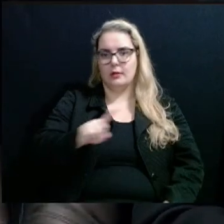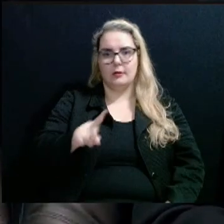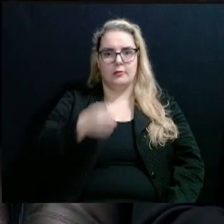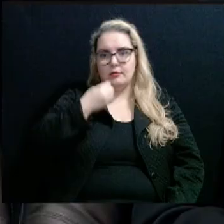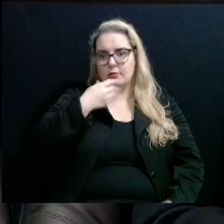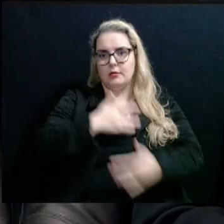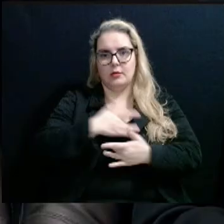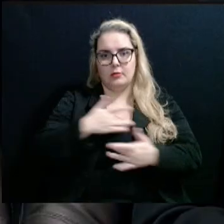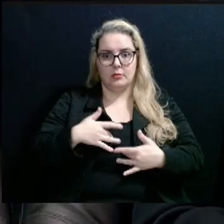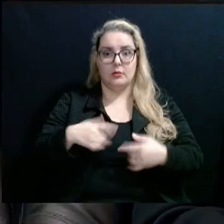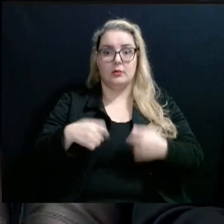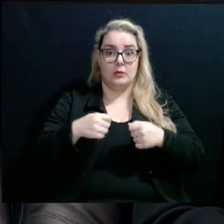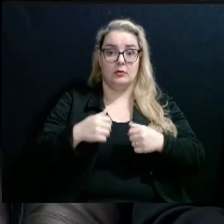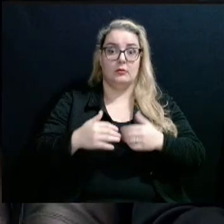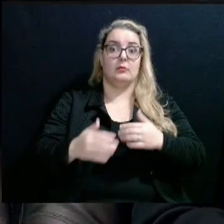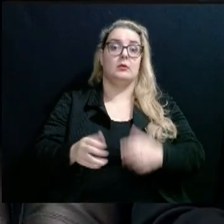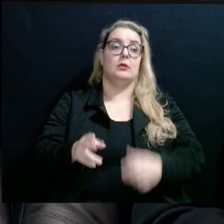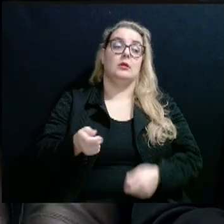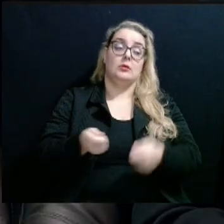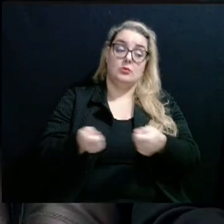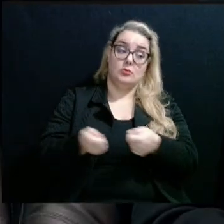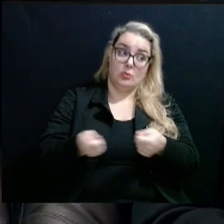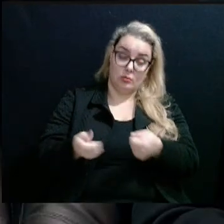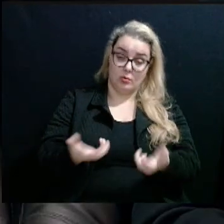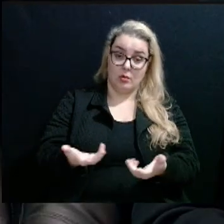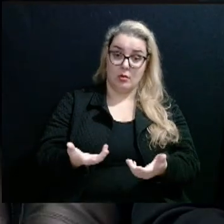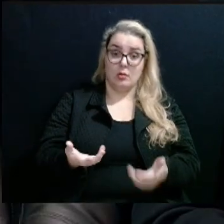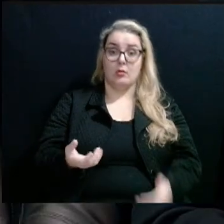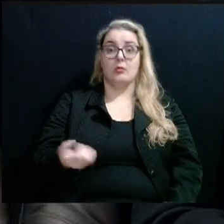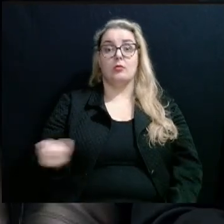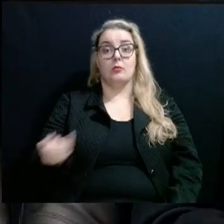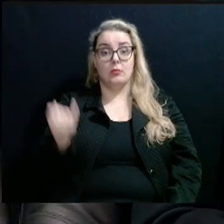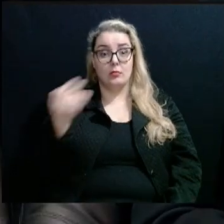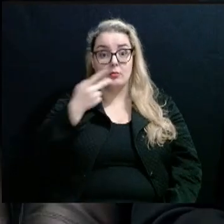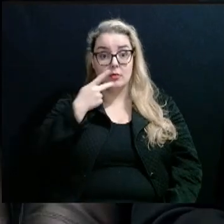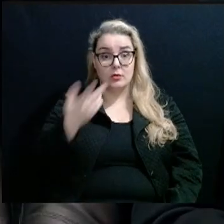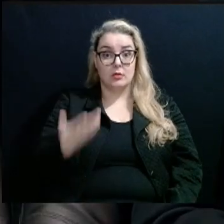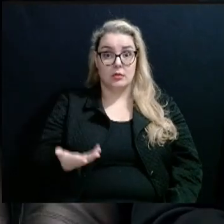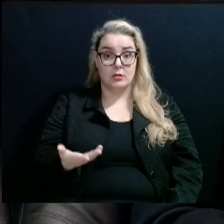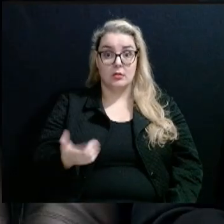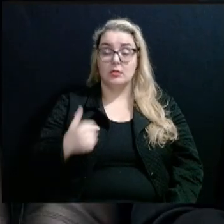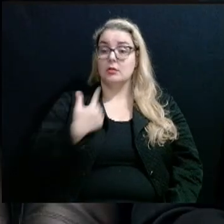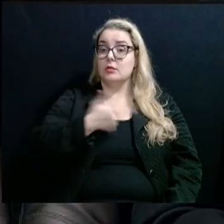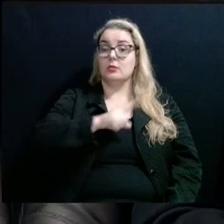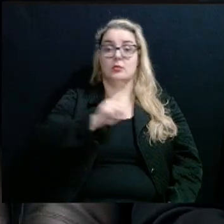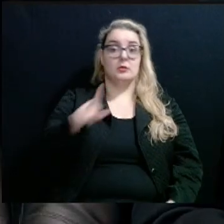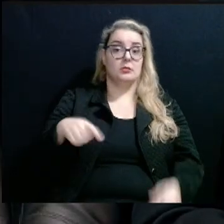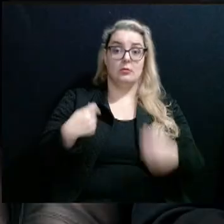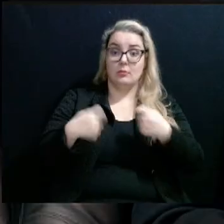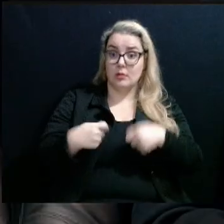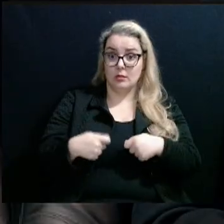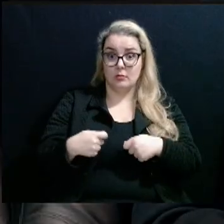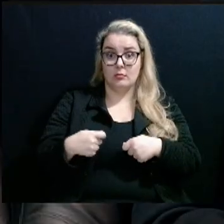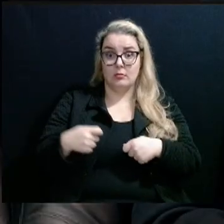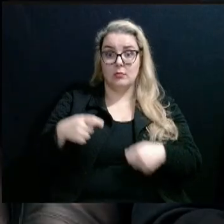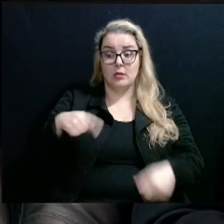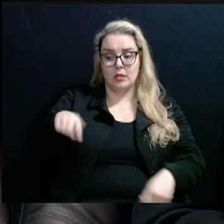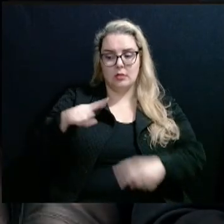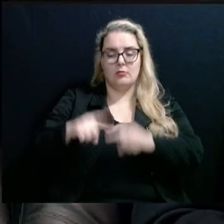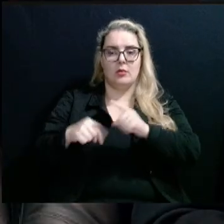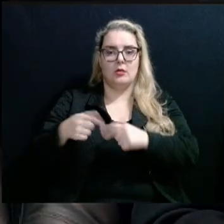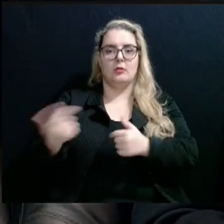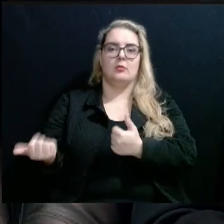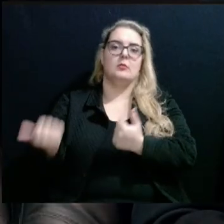consumo moderado. Sim. E eu acho que um ponto importante de mencionar é que a gente não precisa deles para suprir as nossas